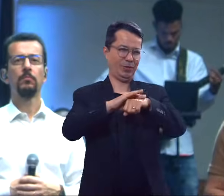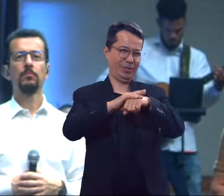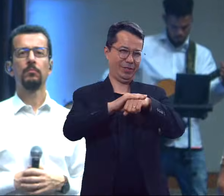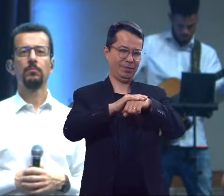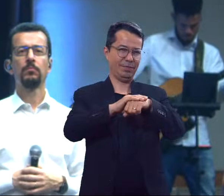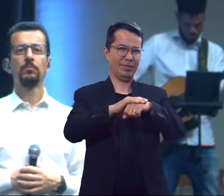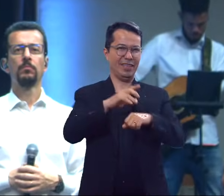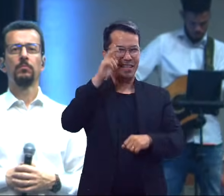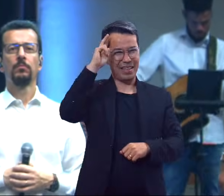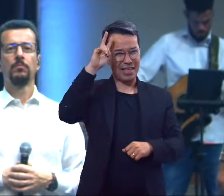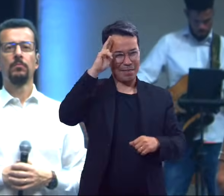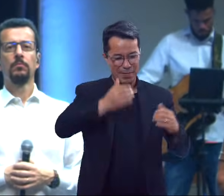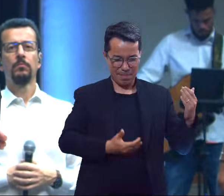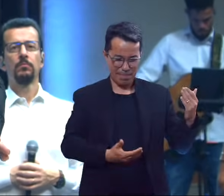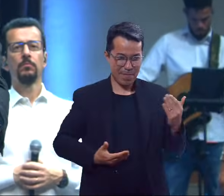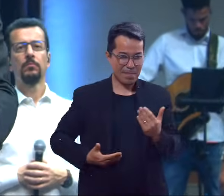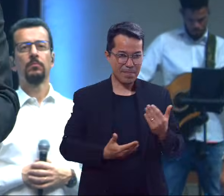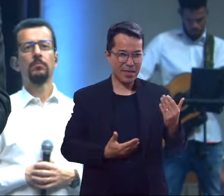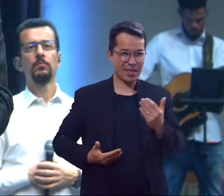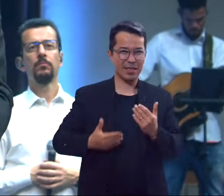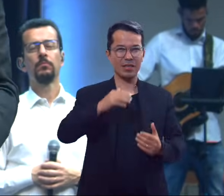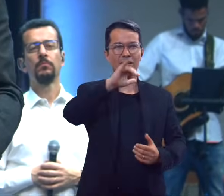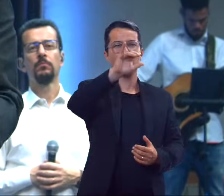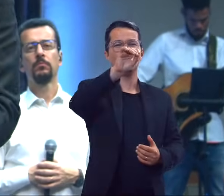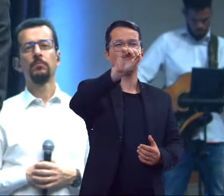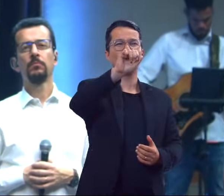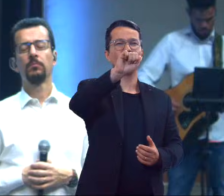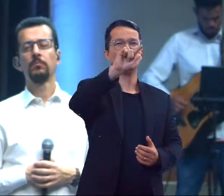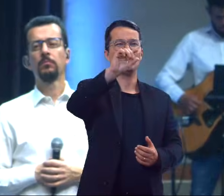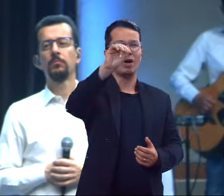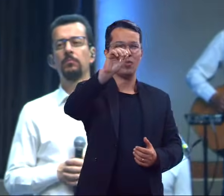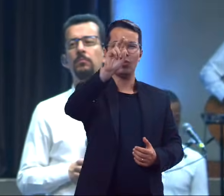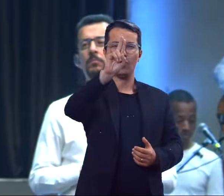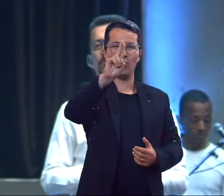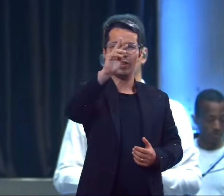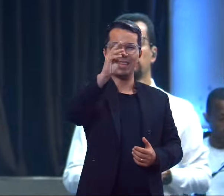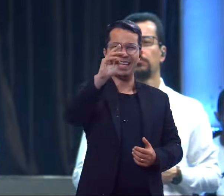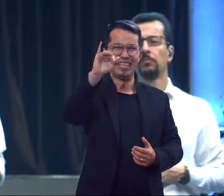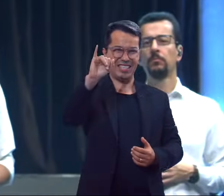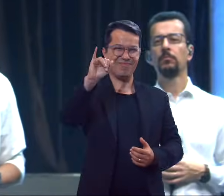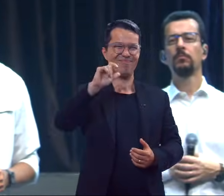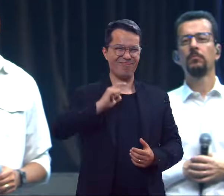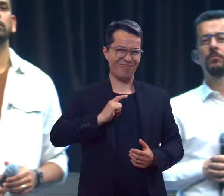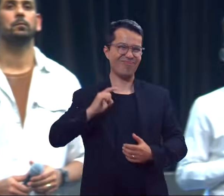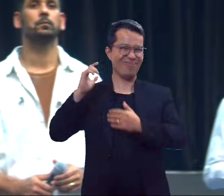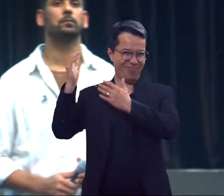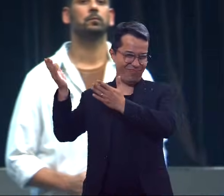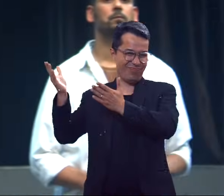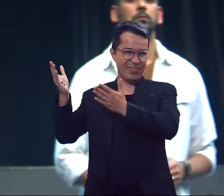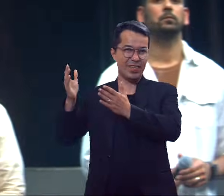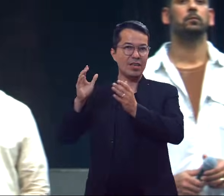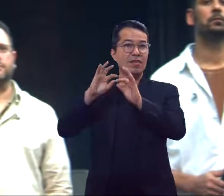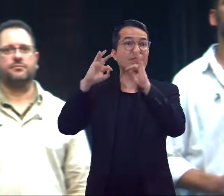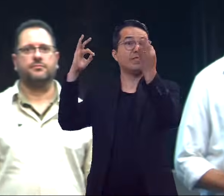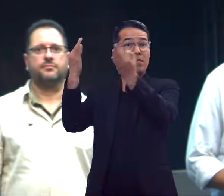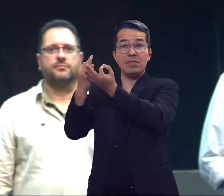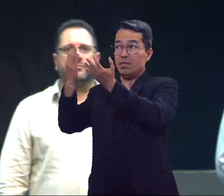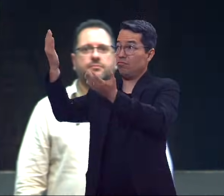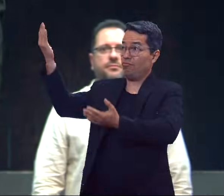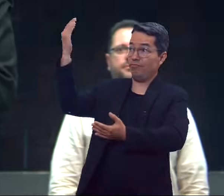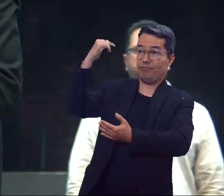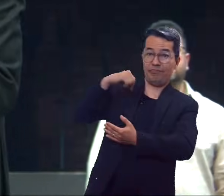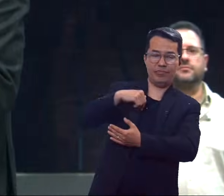é um nenenzinho. Oramos semana passada por ele, está na UTI. A família veio de outra cidade aqui.